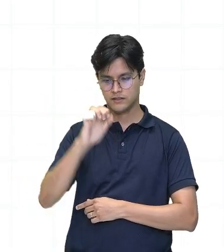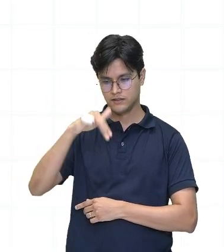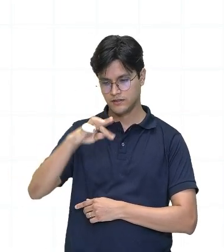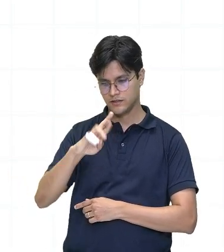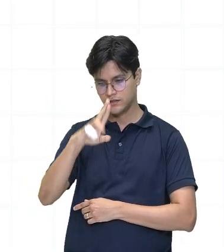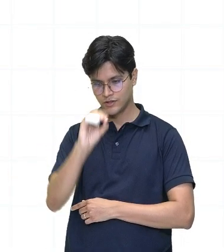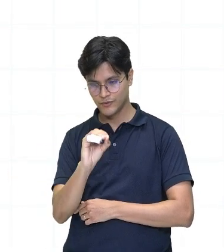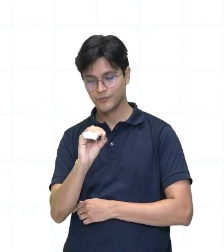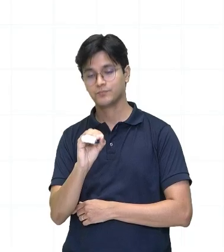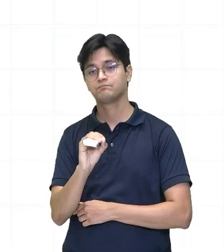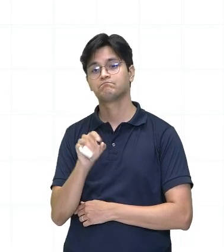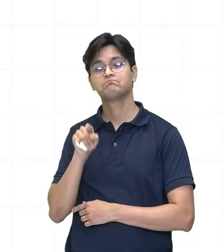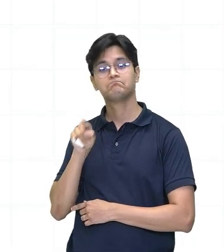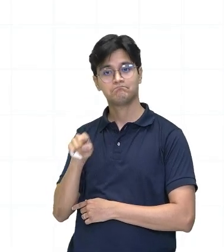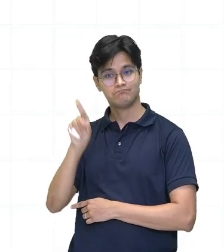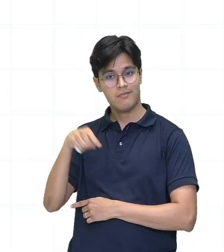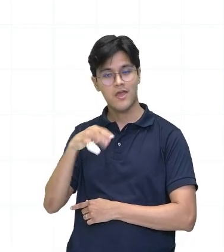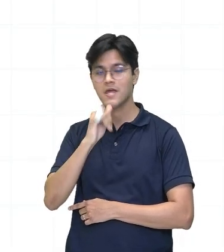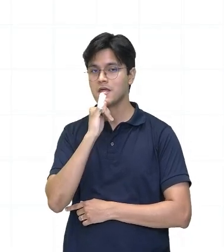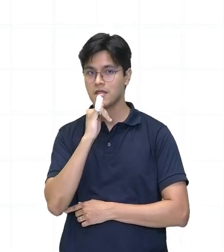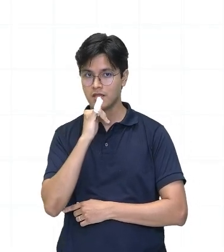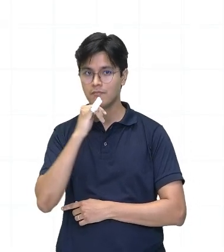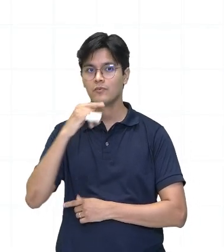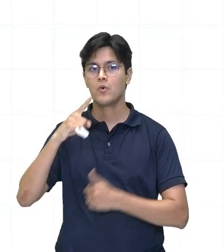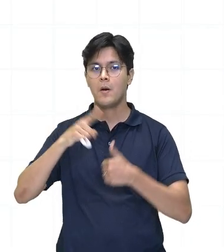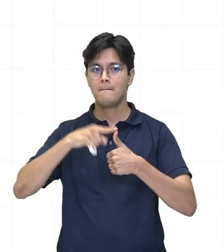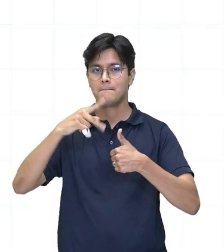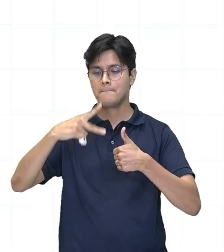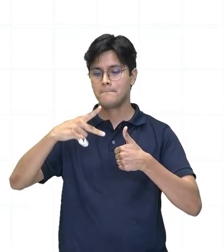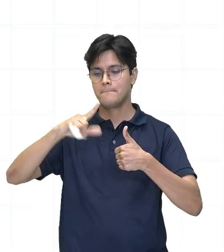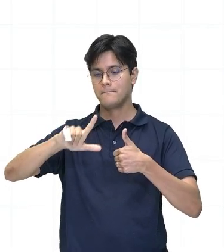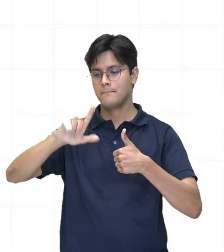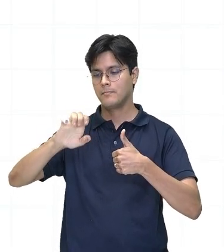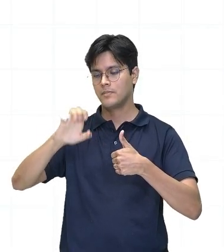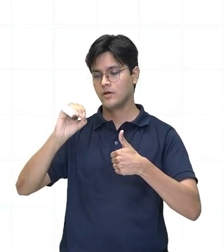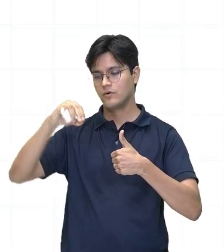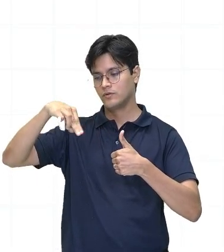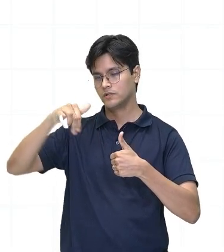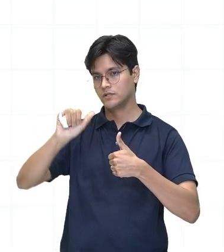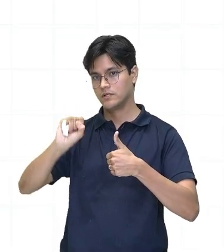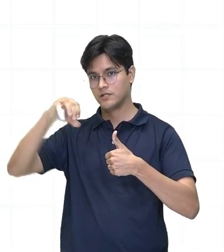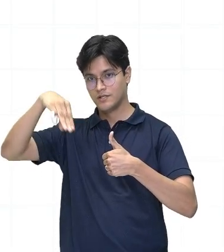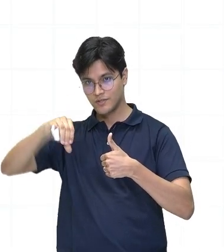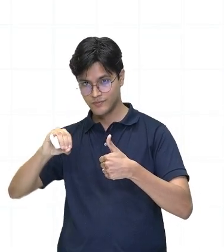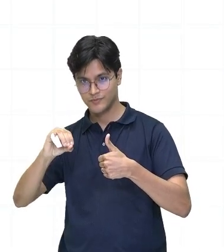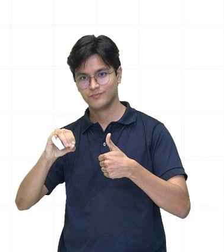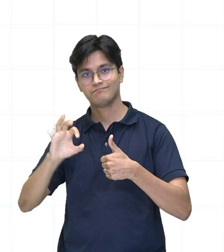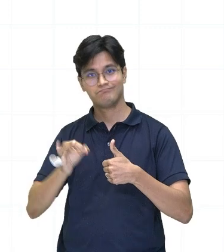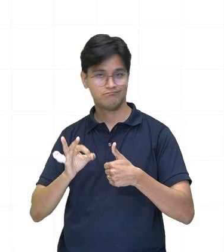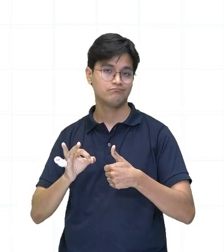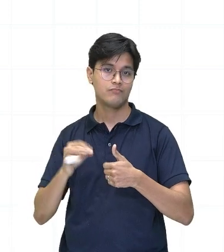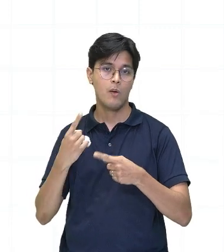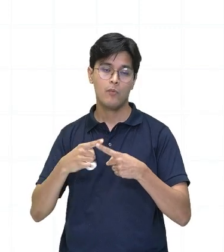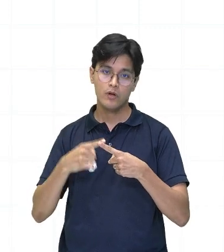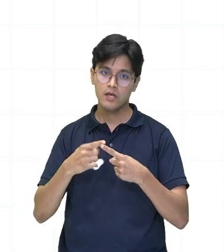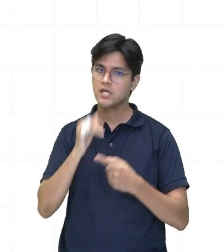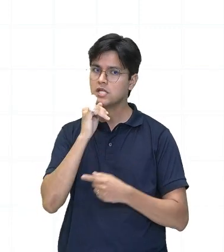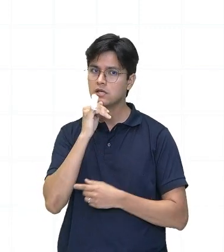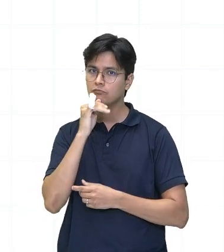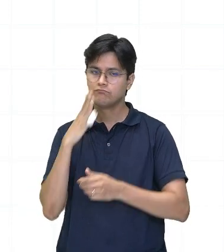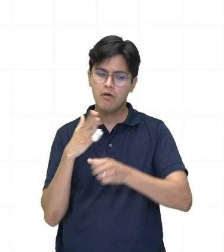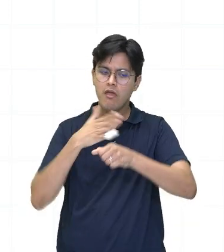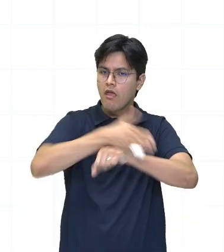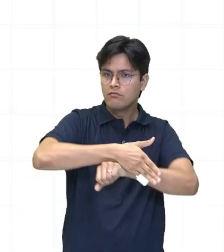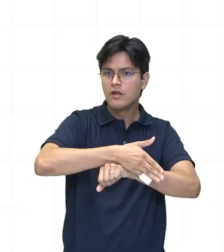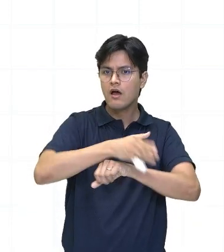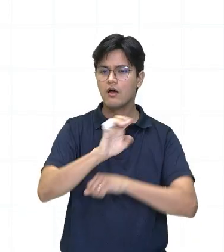nosso pleonasmo vicioso. Uma vez que quando eu digo entra agora, eu já dei a minha informação. Uma vez que eu coloco